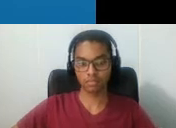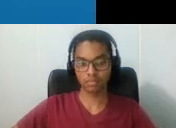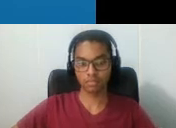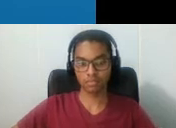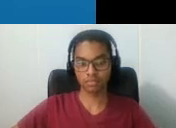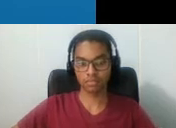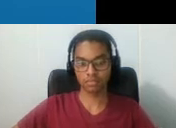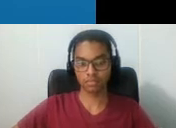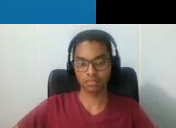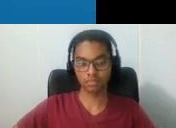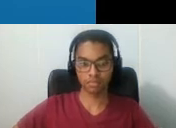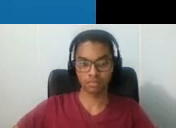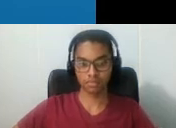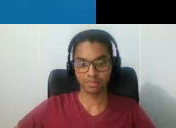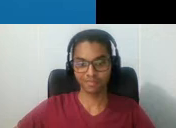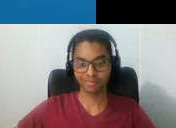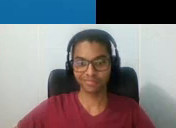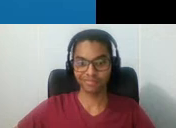muito atento mesmo.